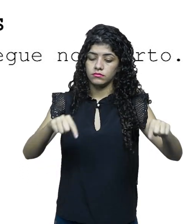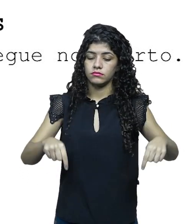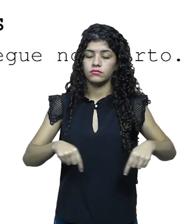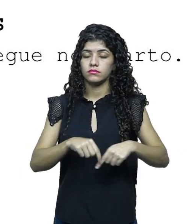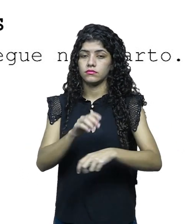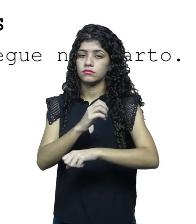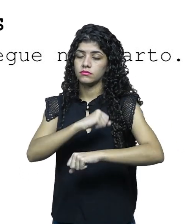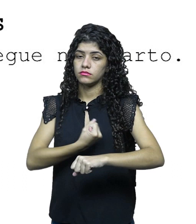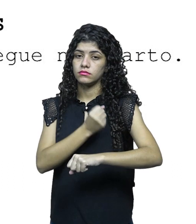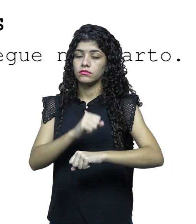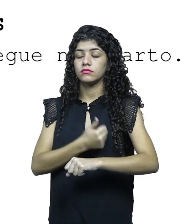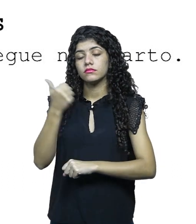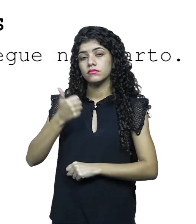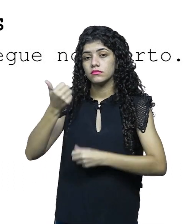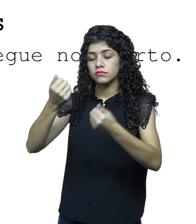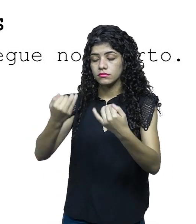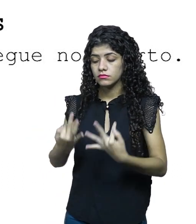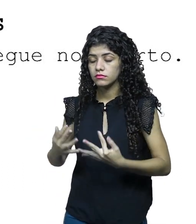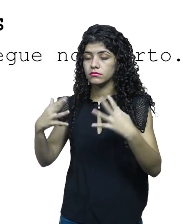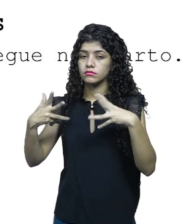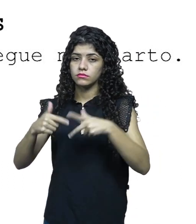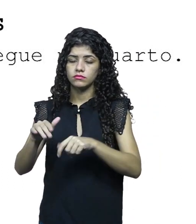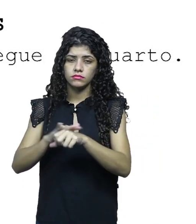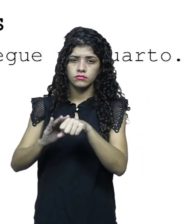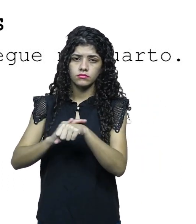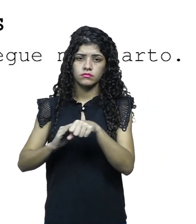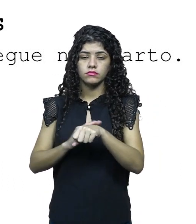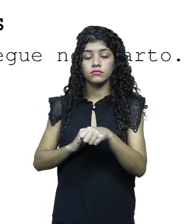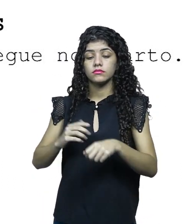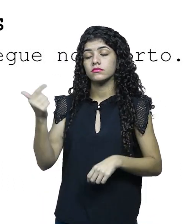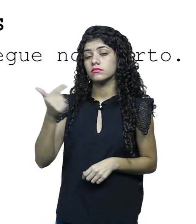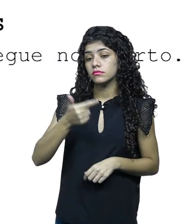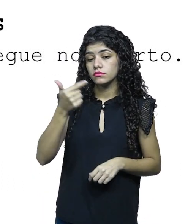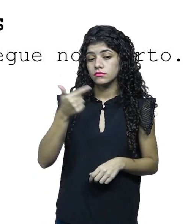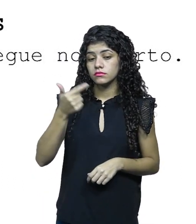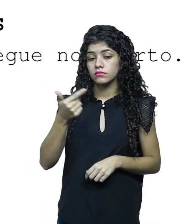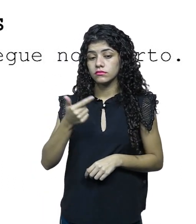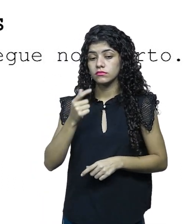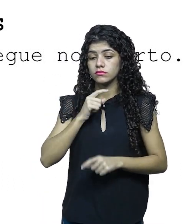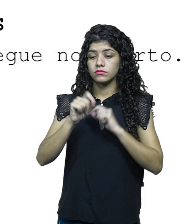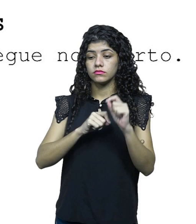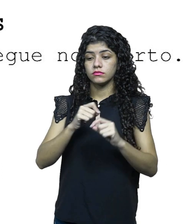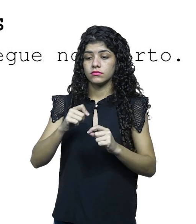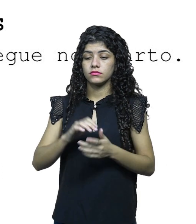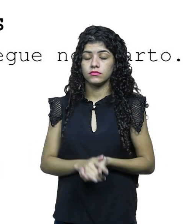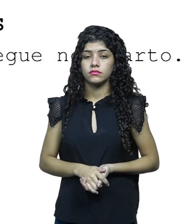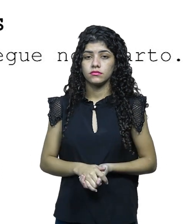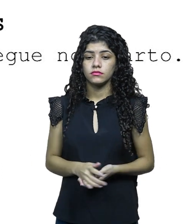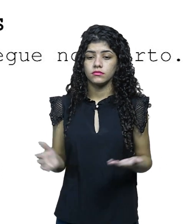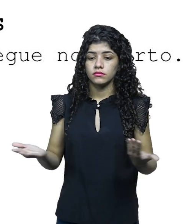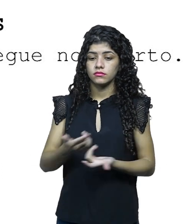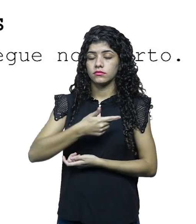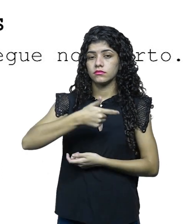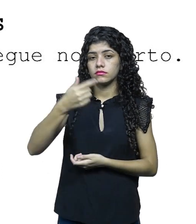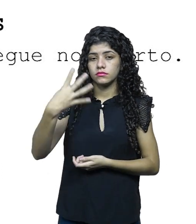na cozinha. Então, no primeiro cabeçalho, eu descrevo a ação entre a filha e a avó. No segundo